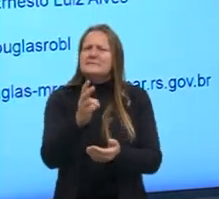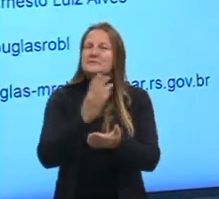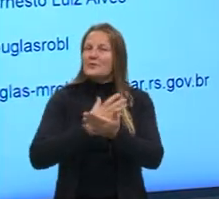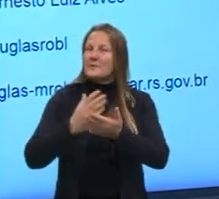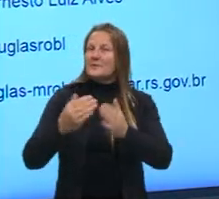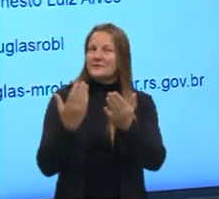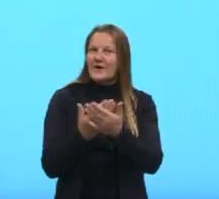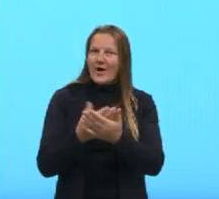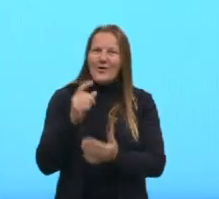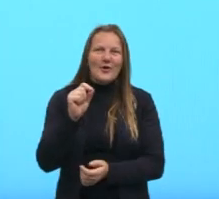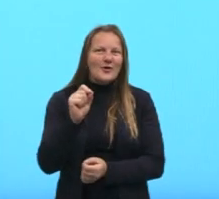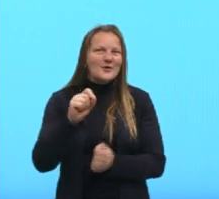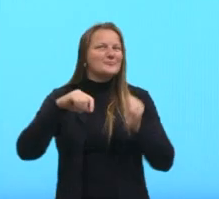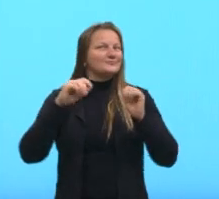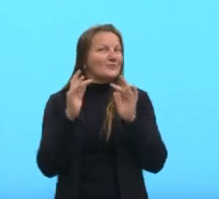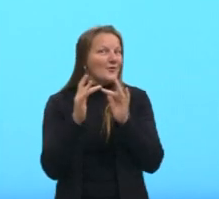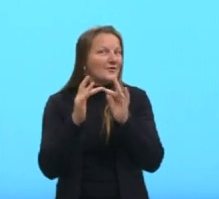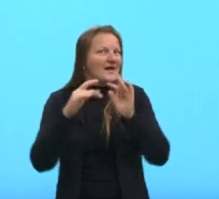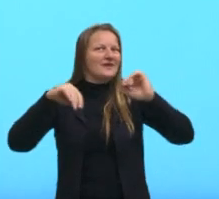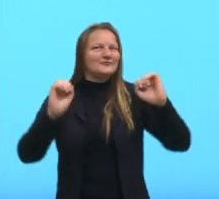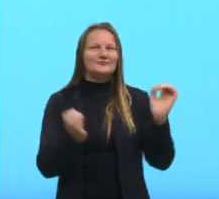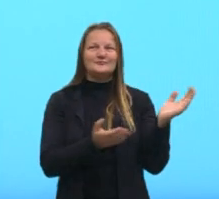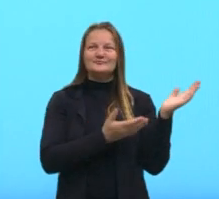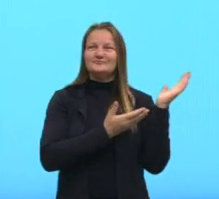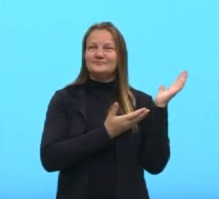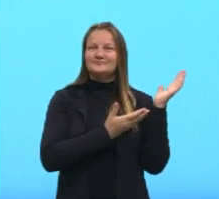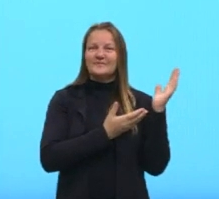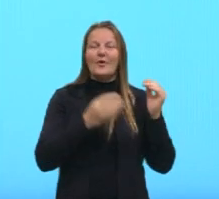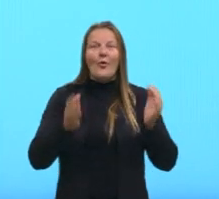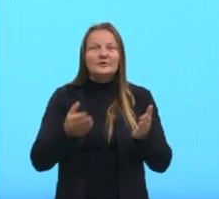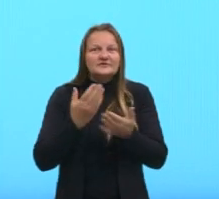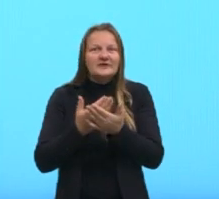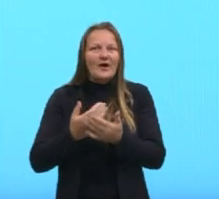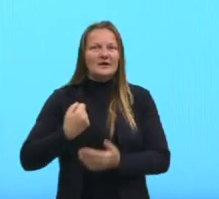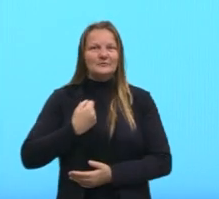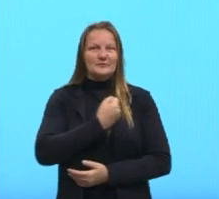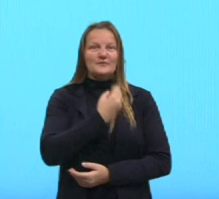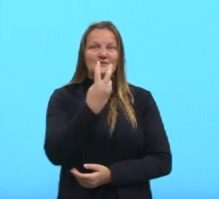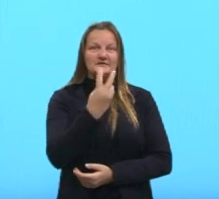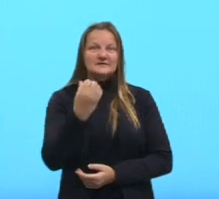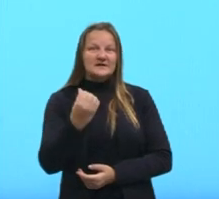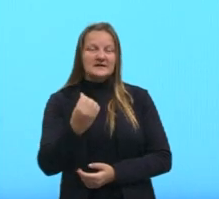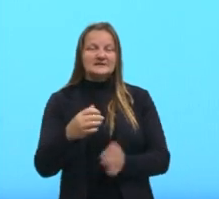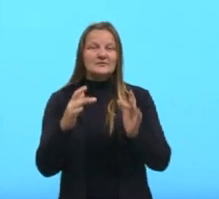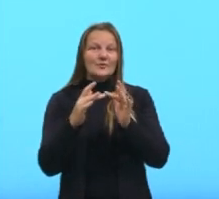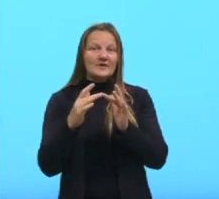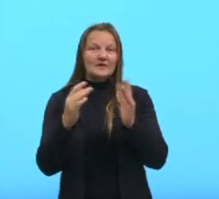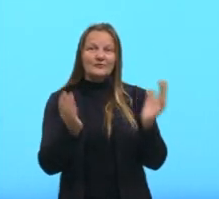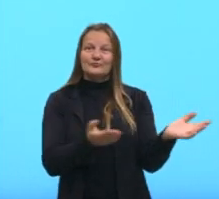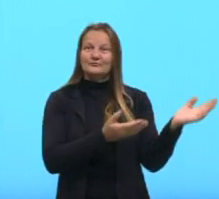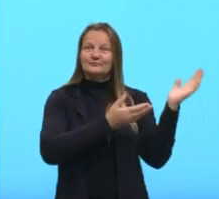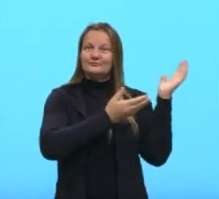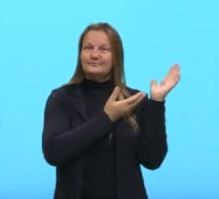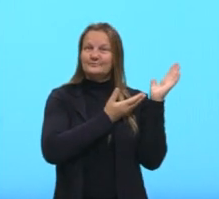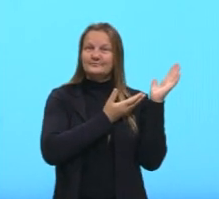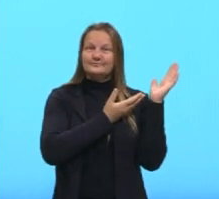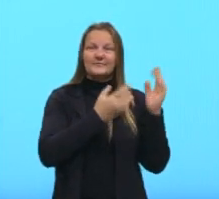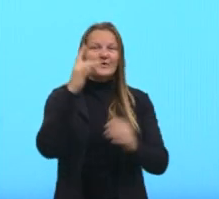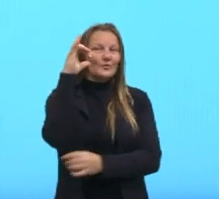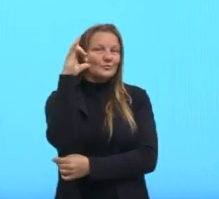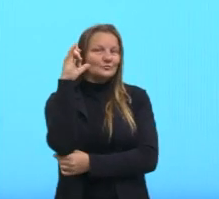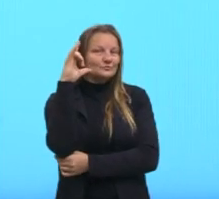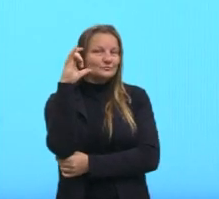aula tu já sabe né Nós já estamos na nossa aula 26 e ali já tá os meus contatos né o Instagram